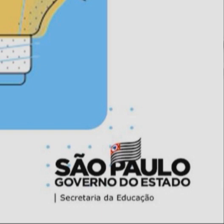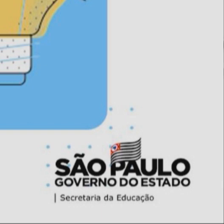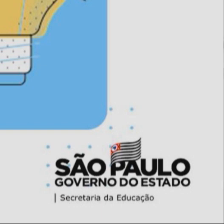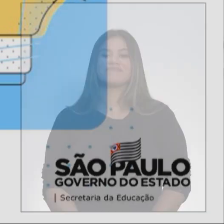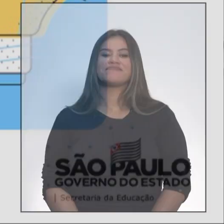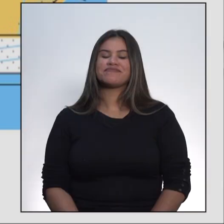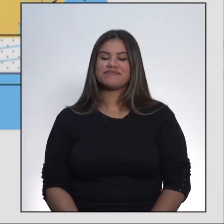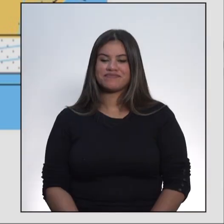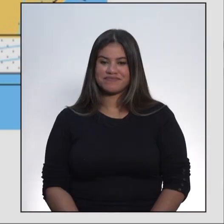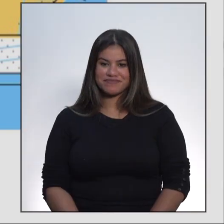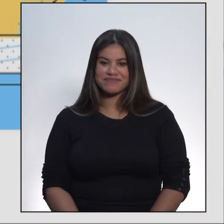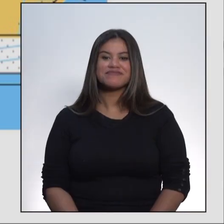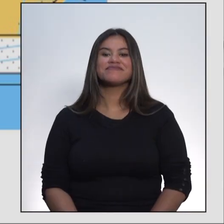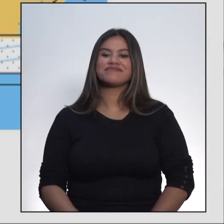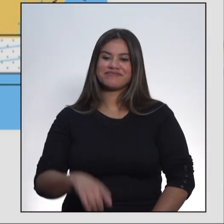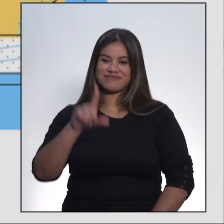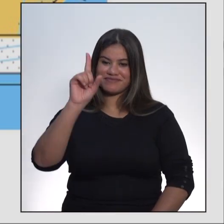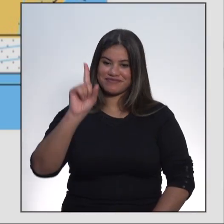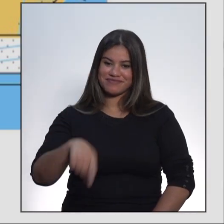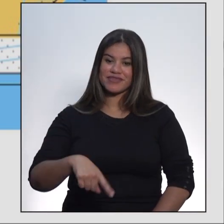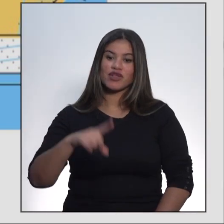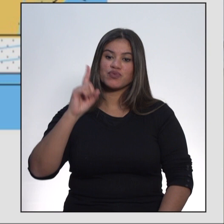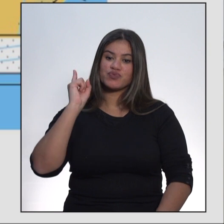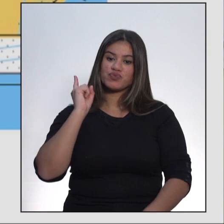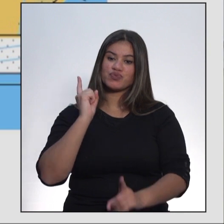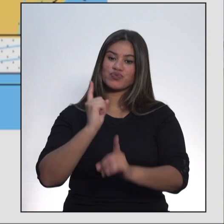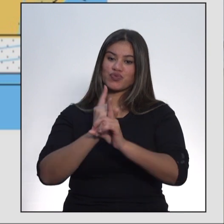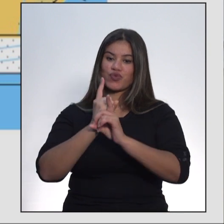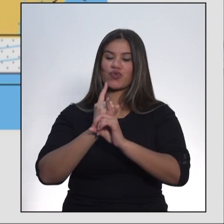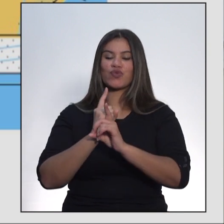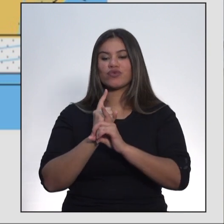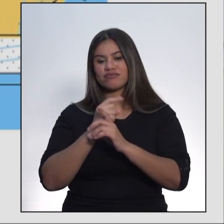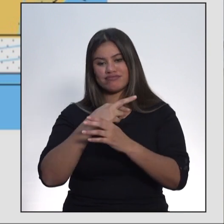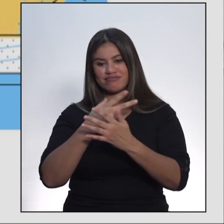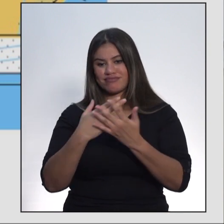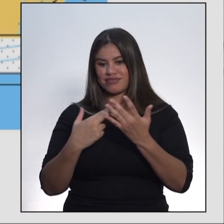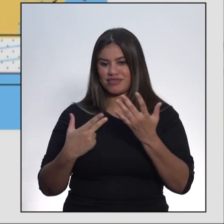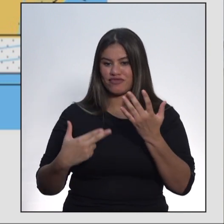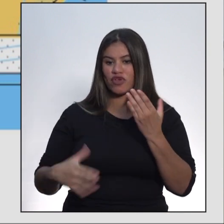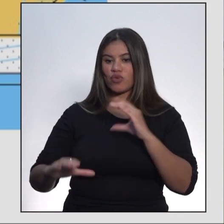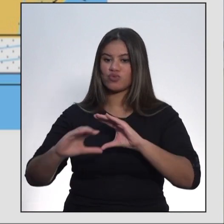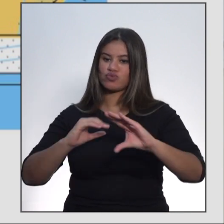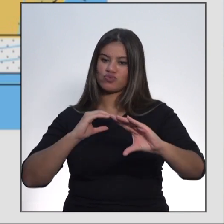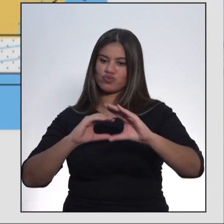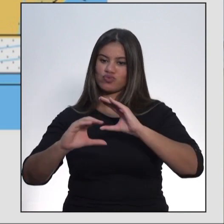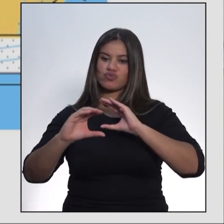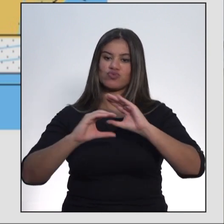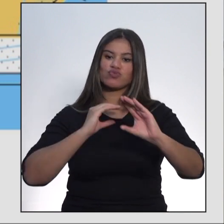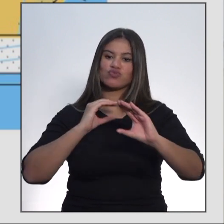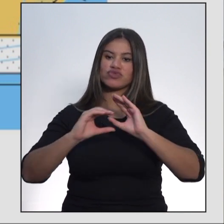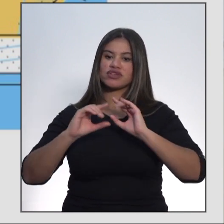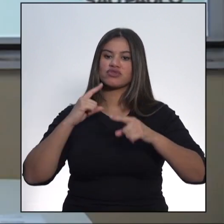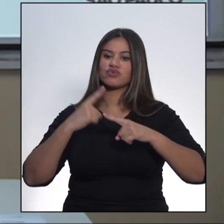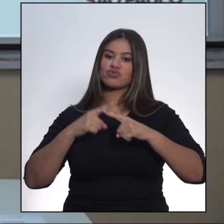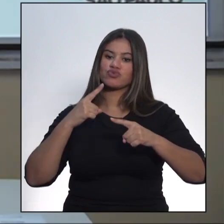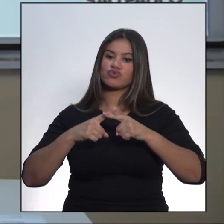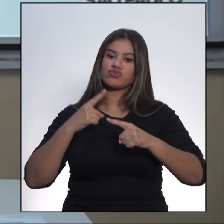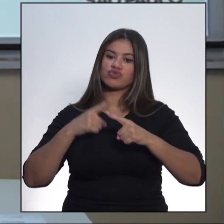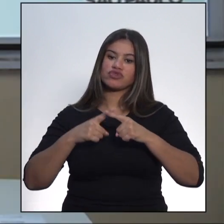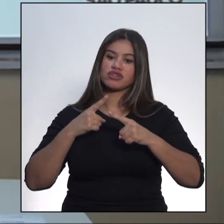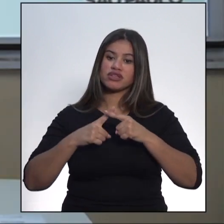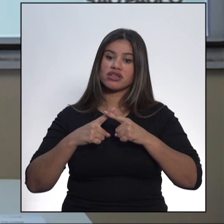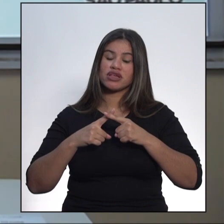É isso aí. Eles são encontrados nesses meios de comunicação toda porque eles